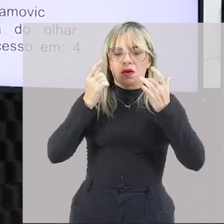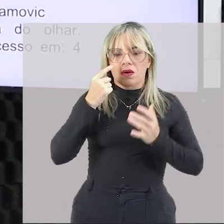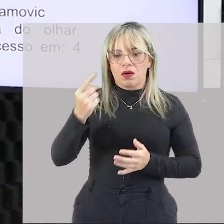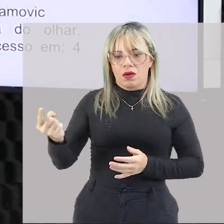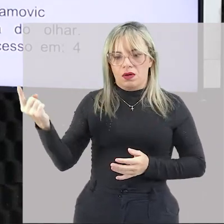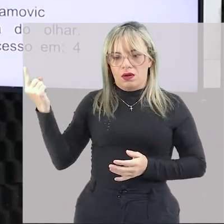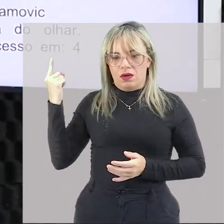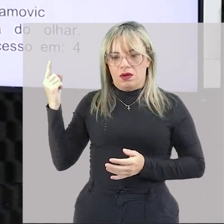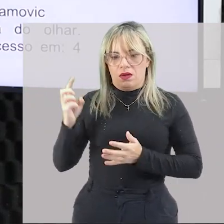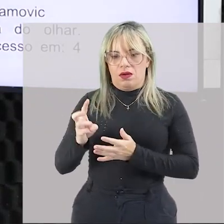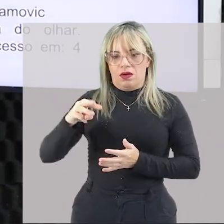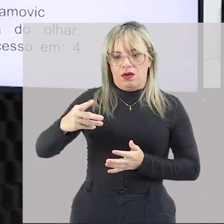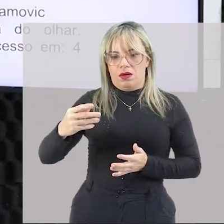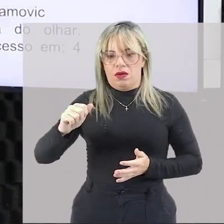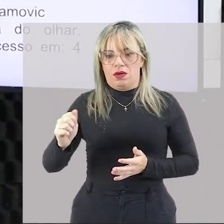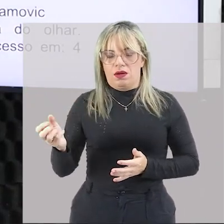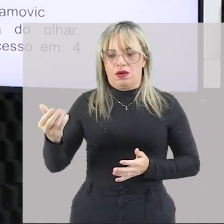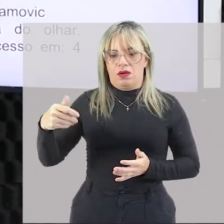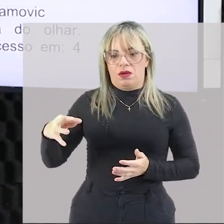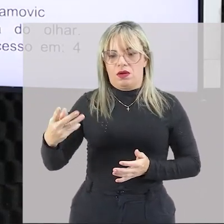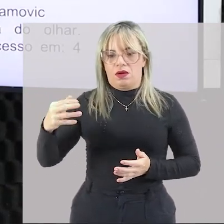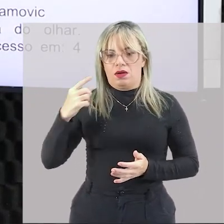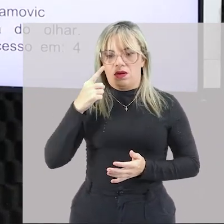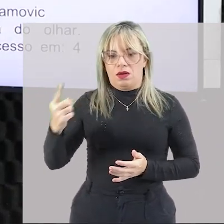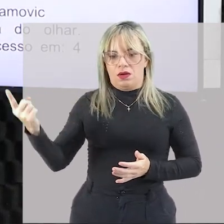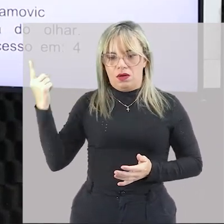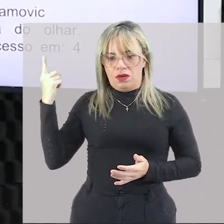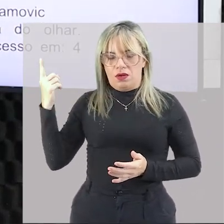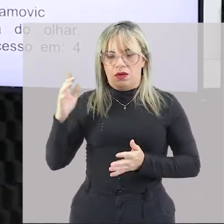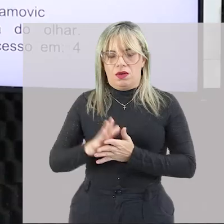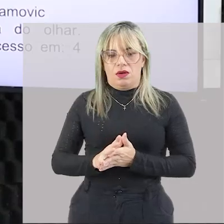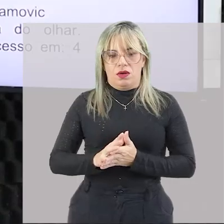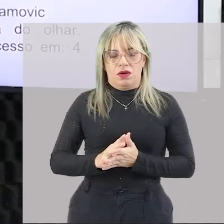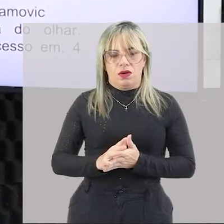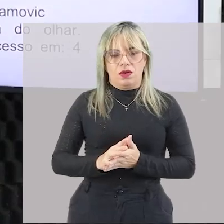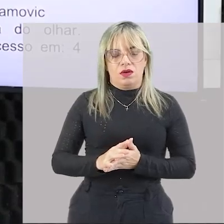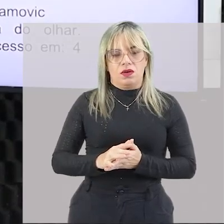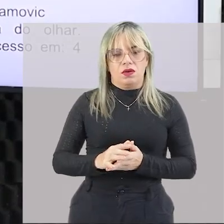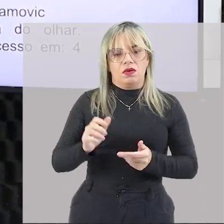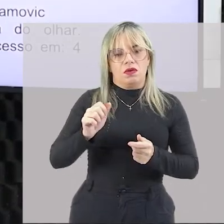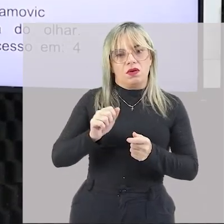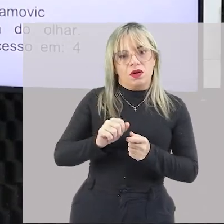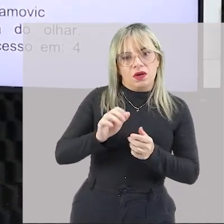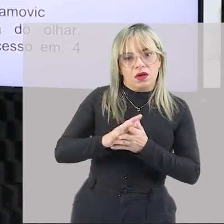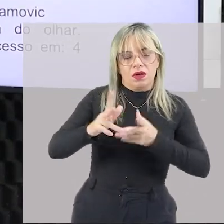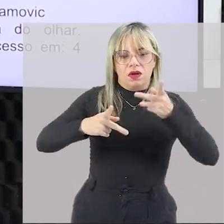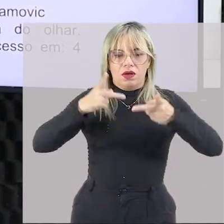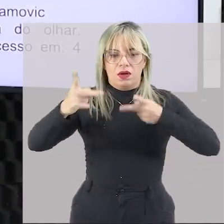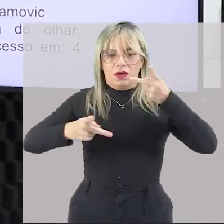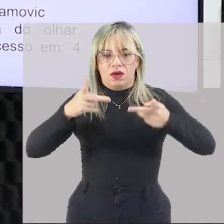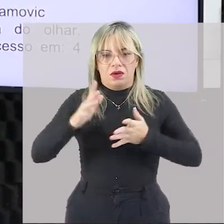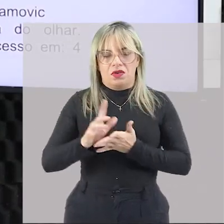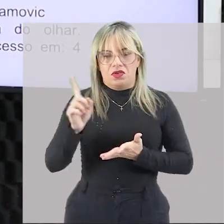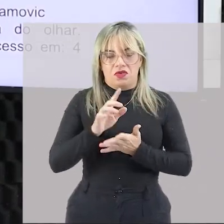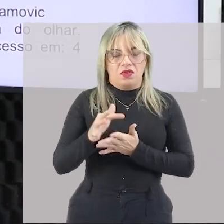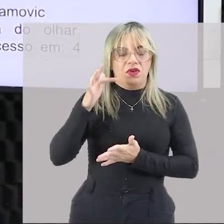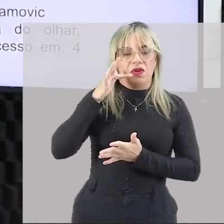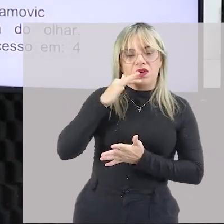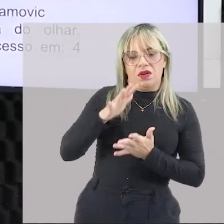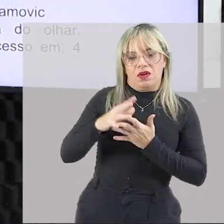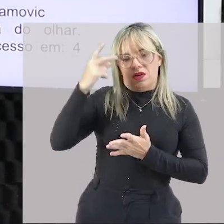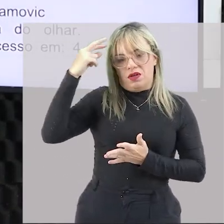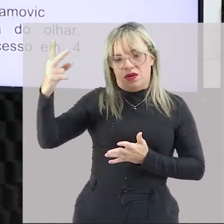Marina Abramovic, e o Lai, o ex-marido dela, que voltou a falar, que ela voltou a falar com ele, não sei o que foi que aconteceu, não vou entrar na fofoca da história,